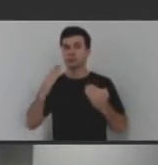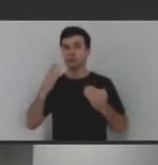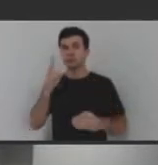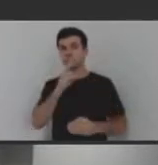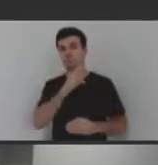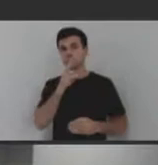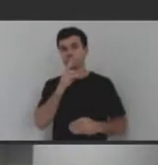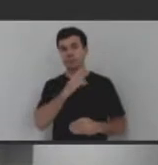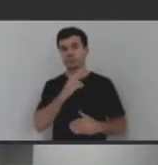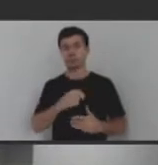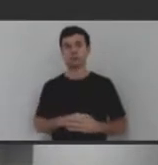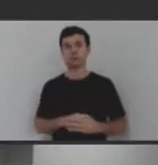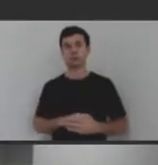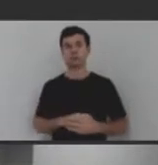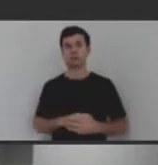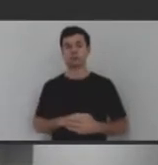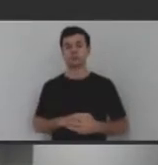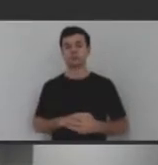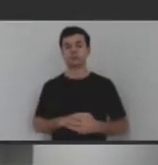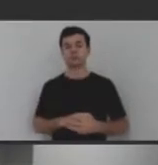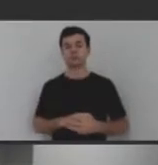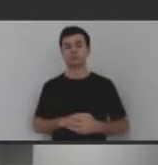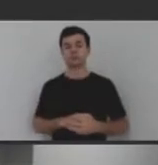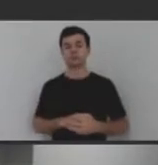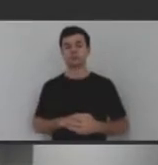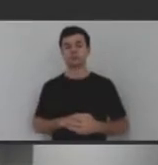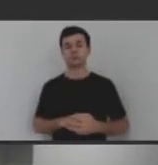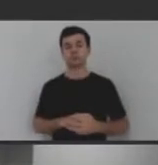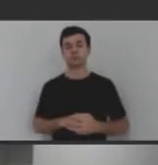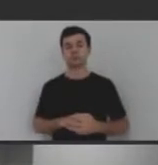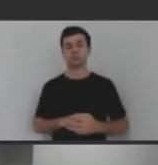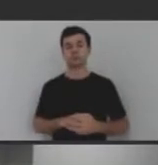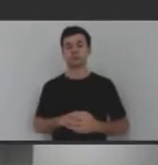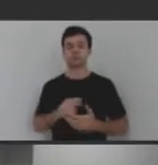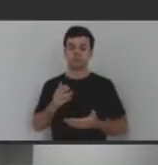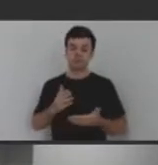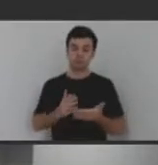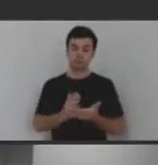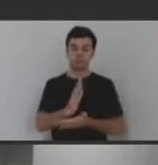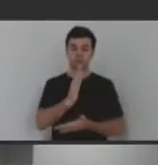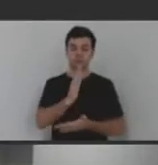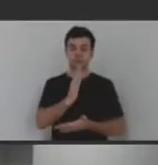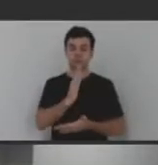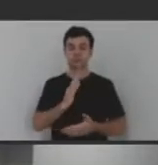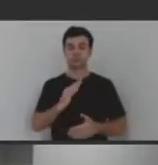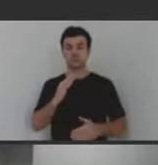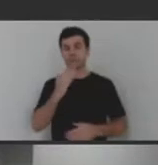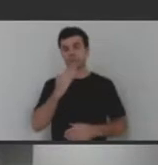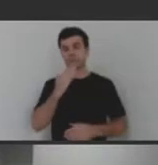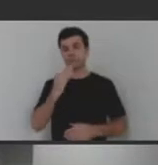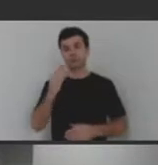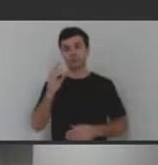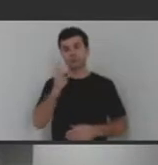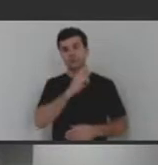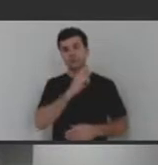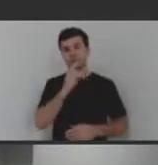urgência. O restante dos votos favoráveis está aprovado o requerimento de urgência.